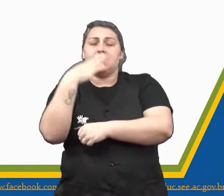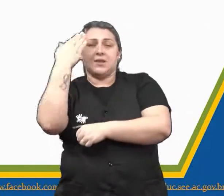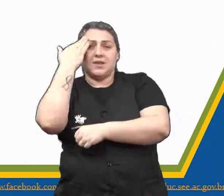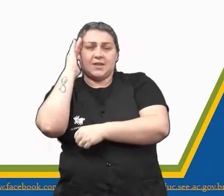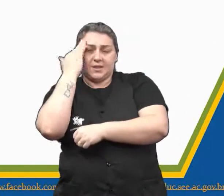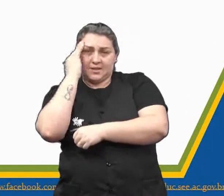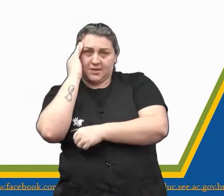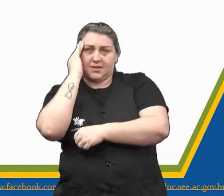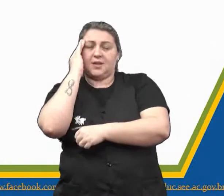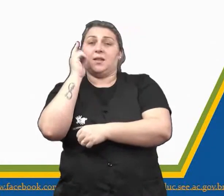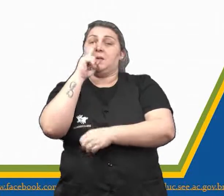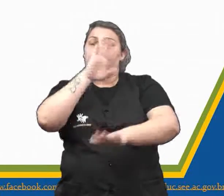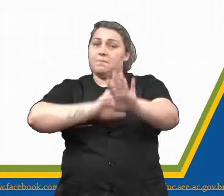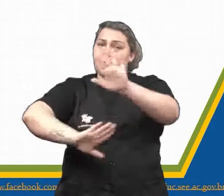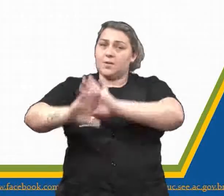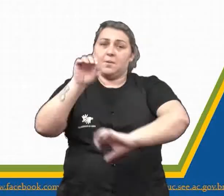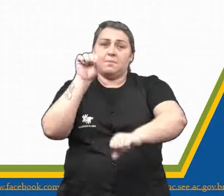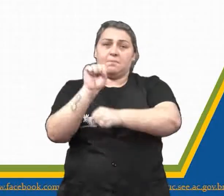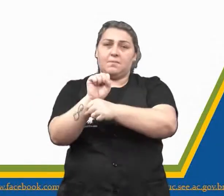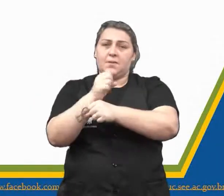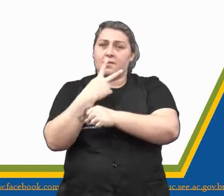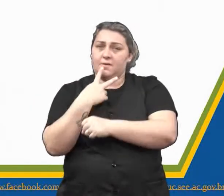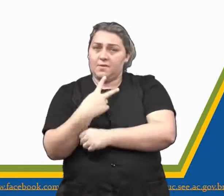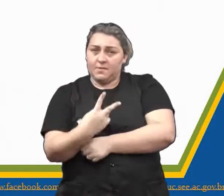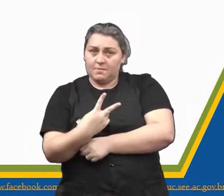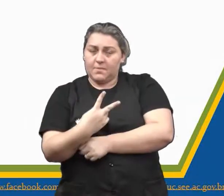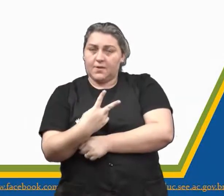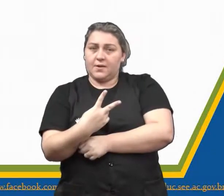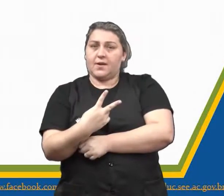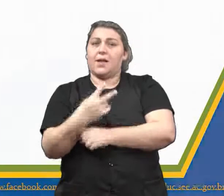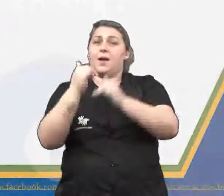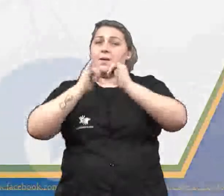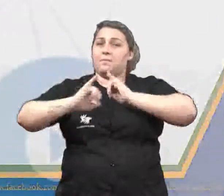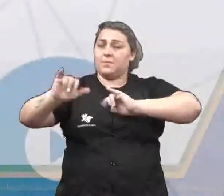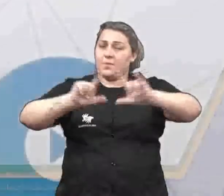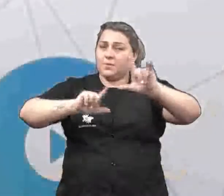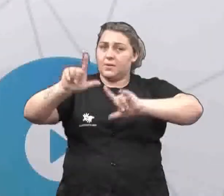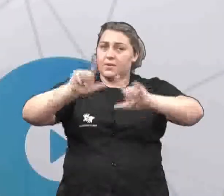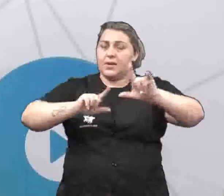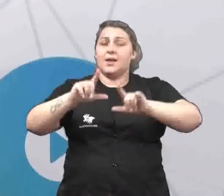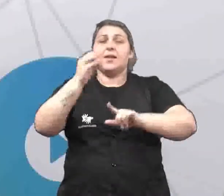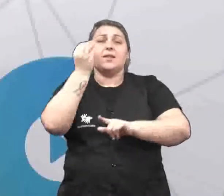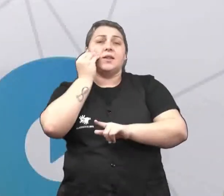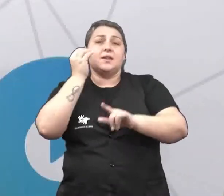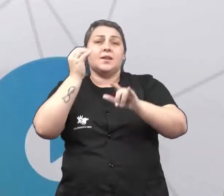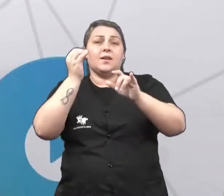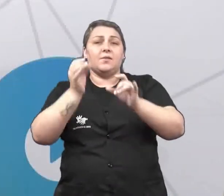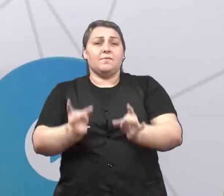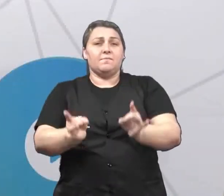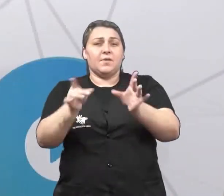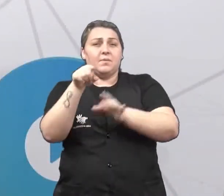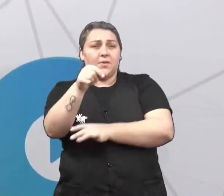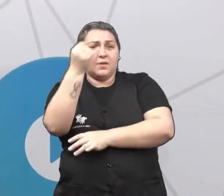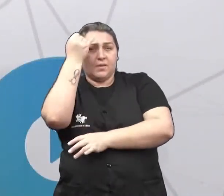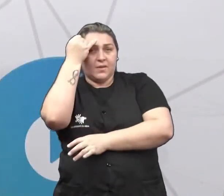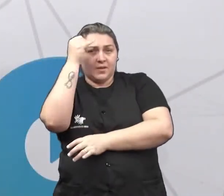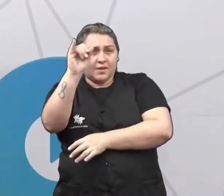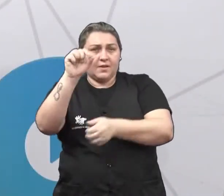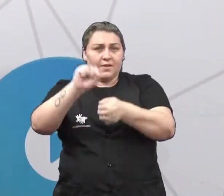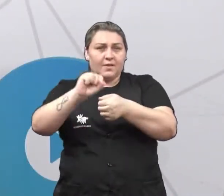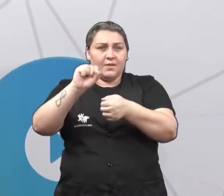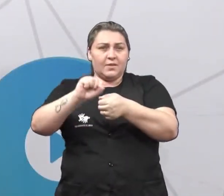é nocivo e até para que parem de fumar. Então essa é a propaganda, ele está tentando vender para você uma ideia, tentando fazer com que